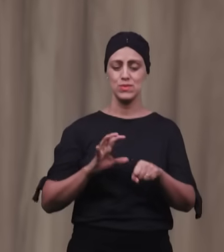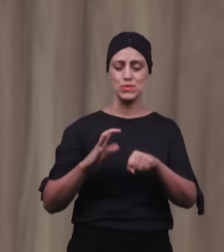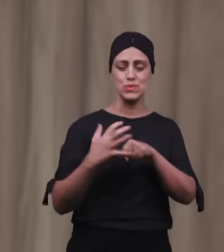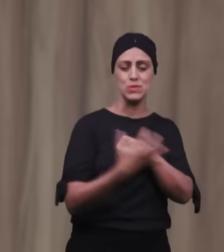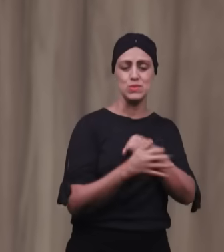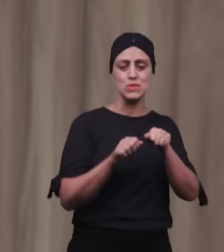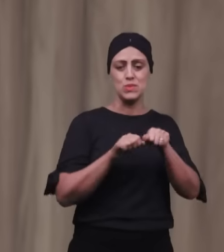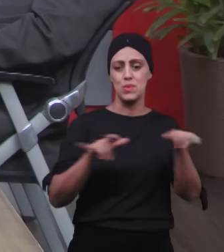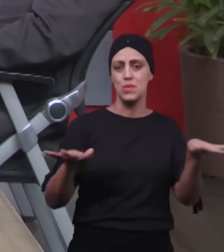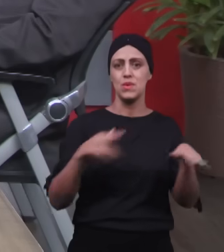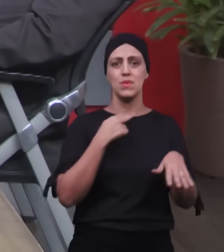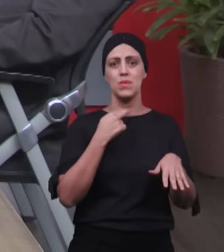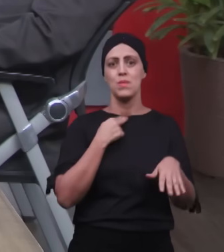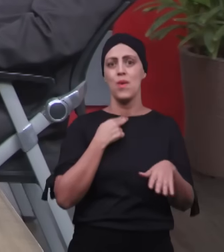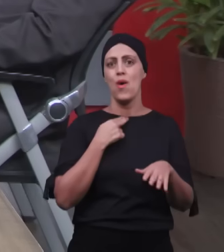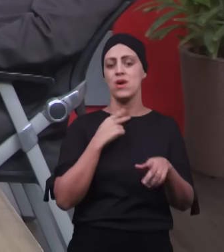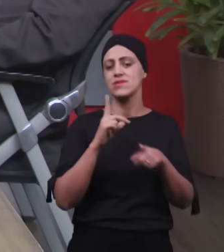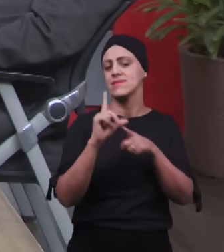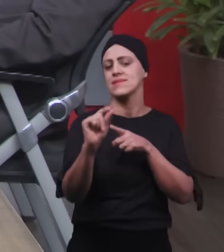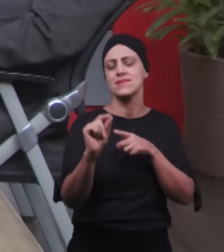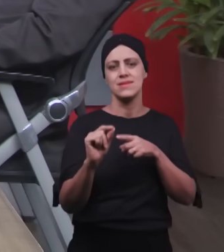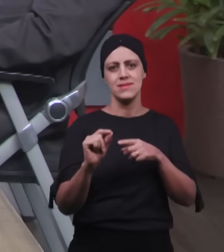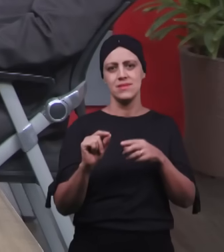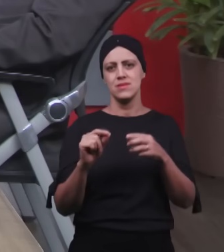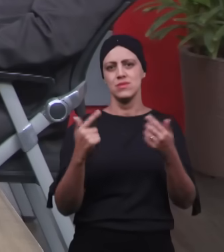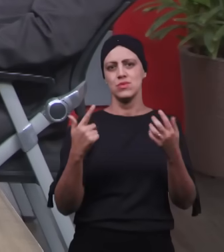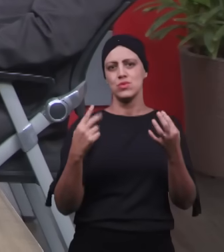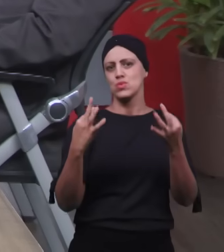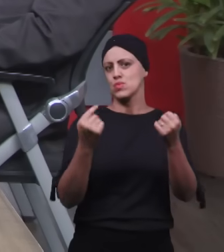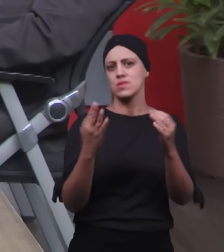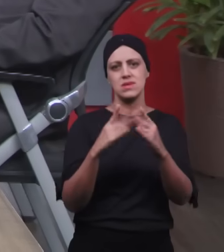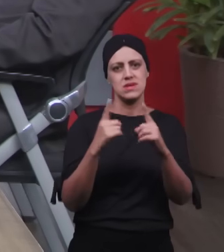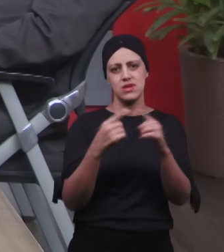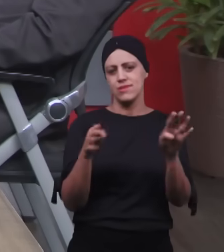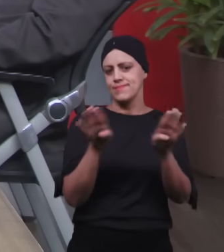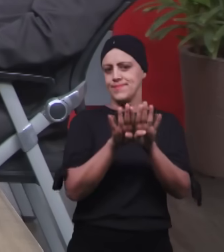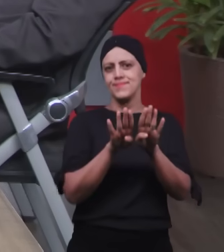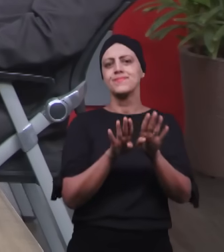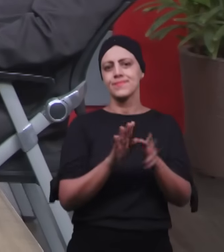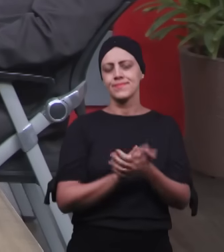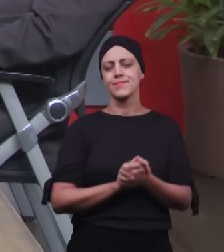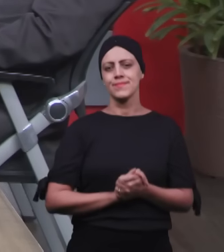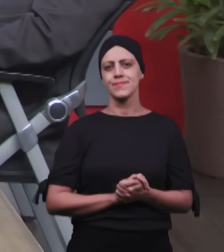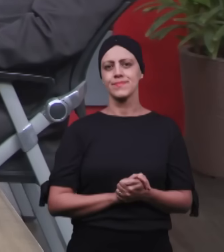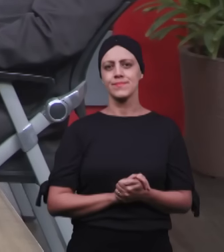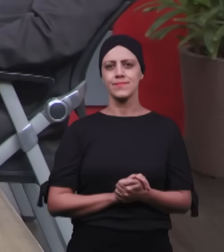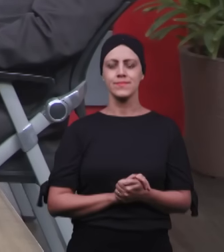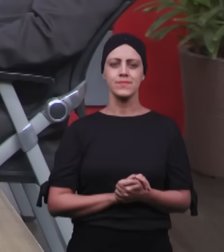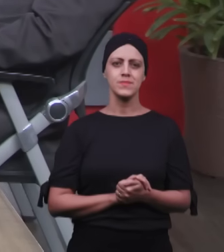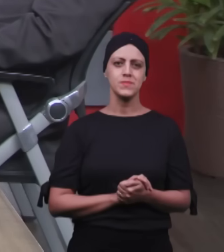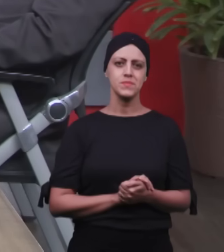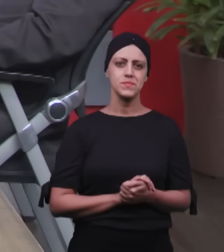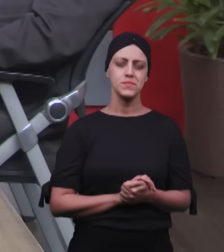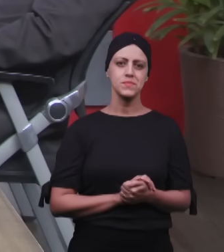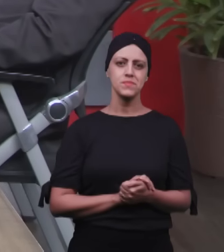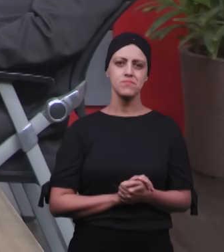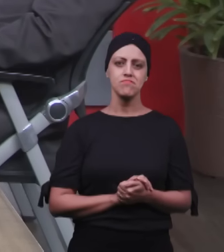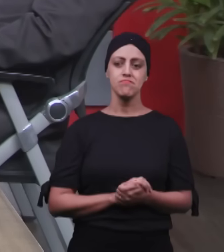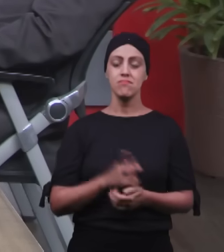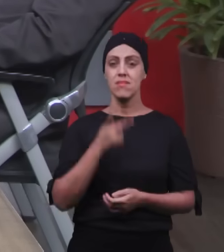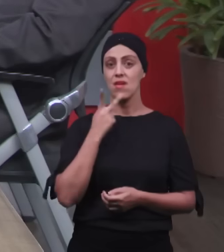pandemia podia tá saindo a igreja estava abrindo assim restritamente ainda já né no caso